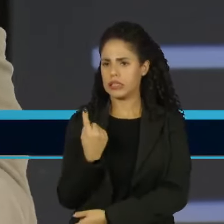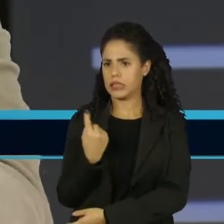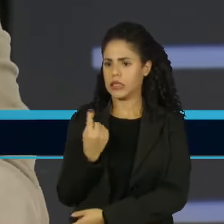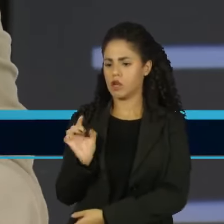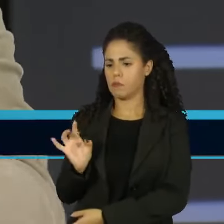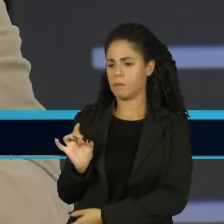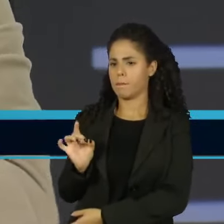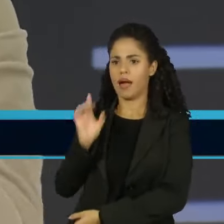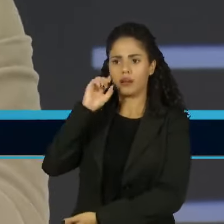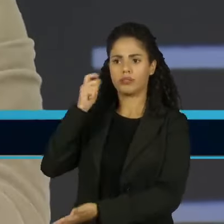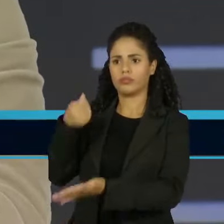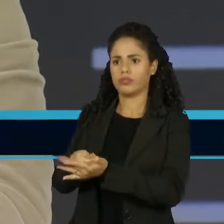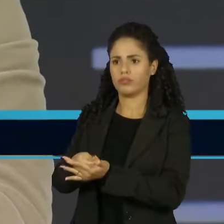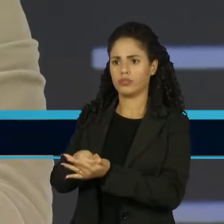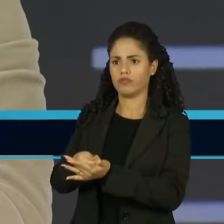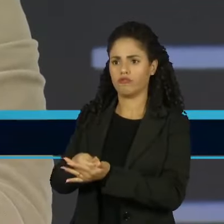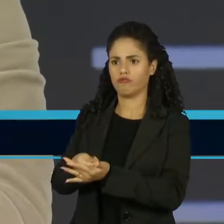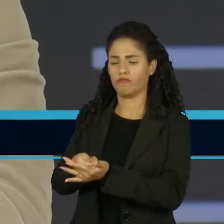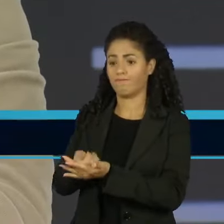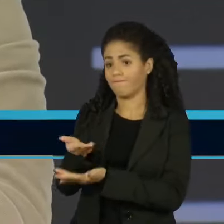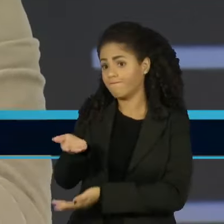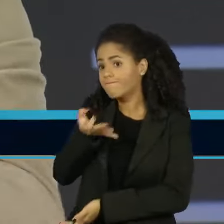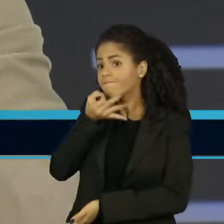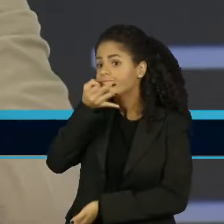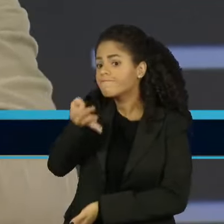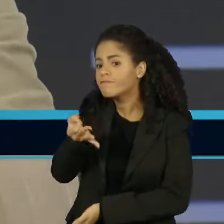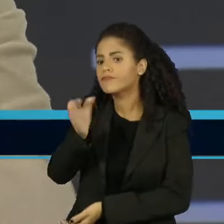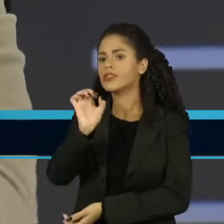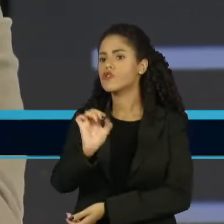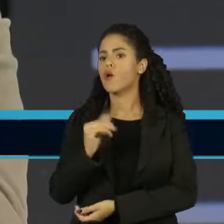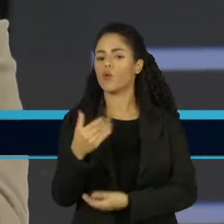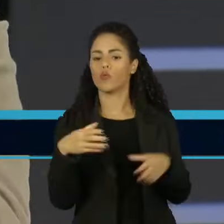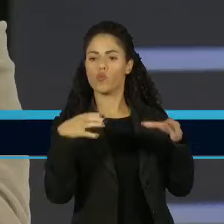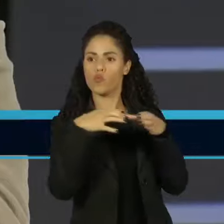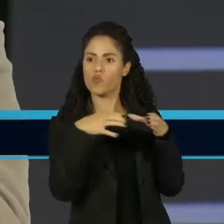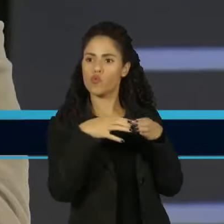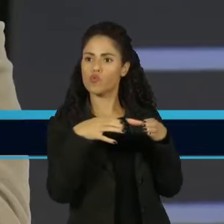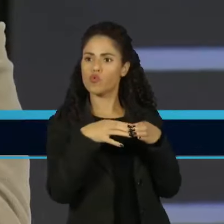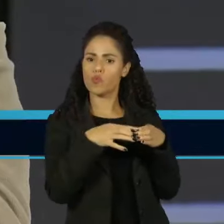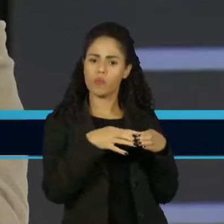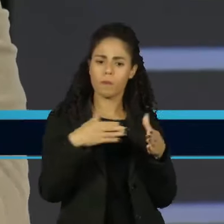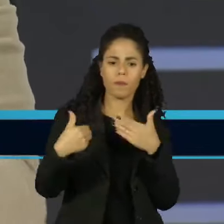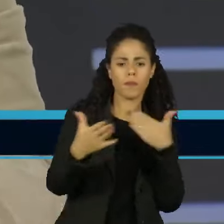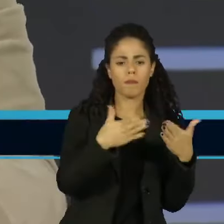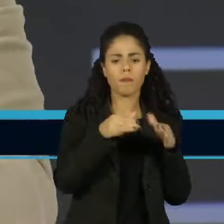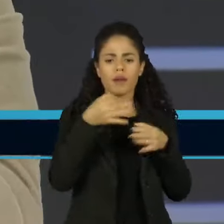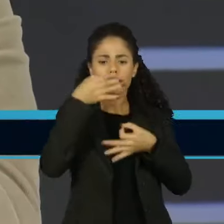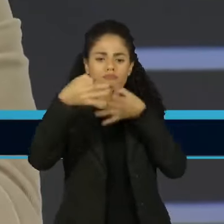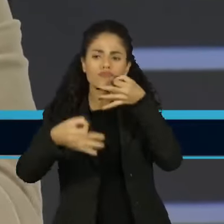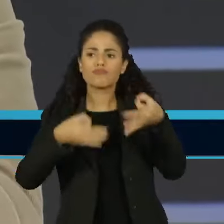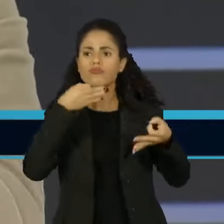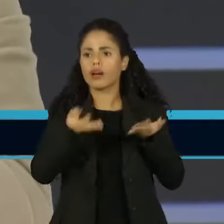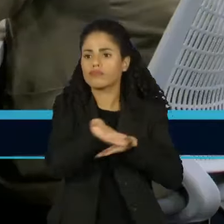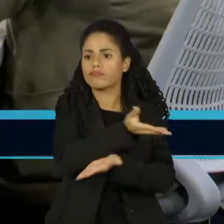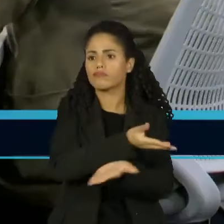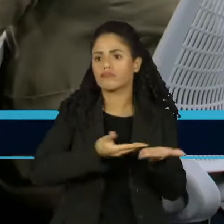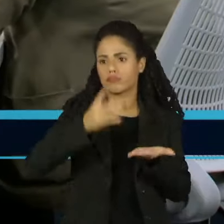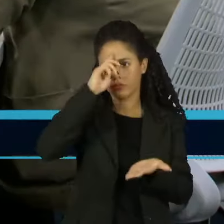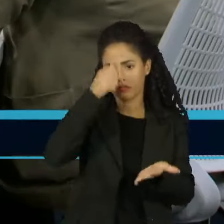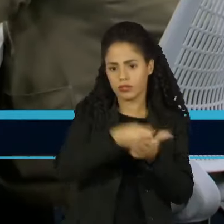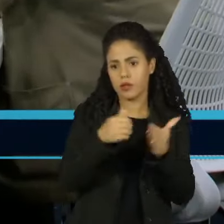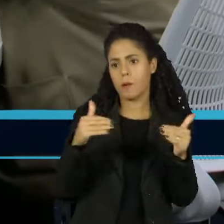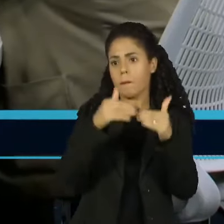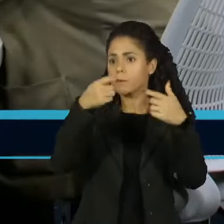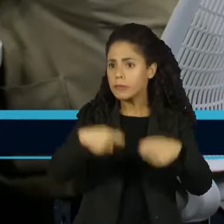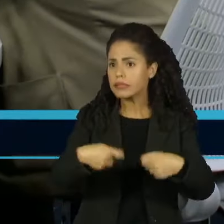ministro individual que se posicione dessa maneira, ou se fosse o pleno do Supremo. Eu acho que no caso em questão aí é uma questão